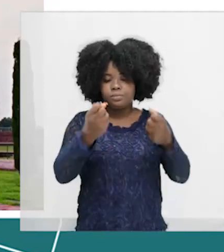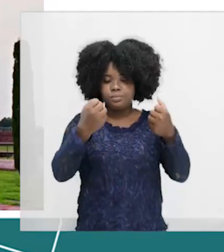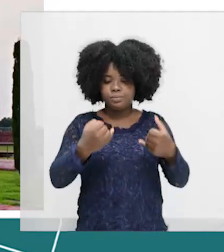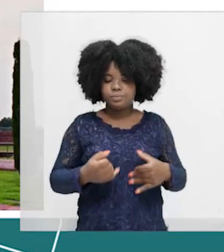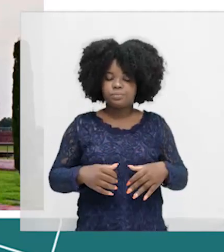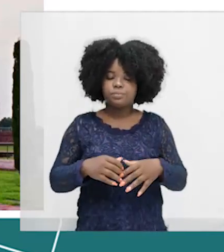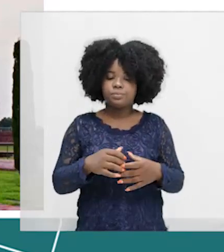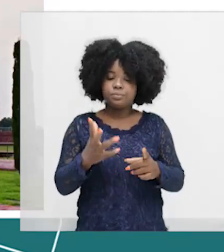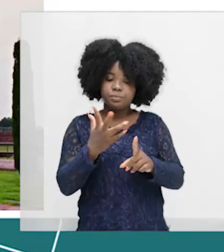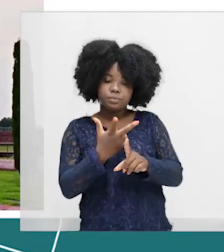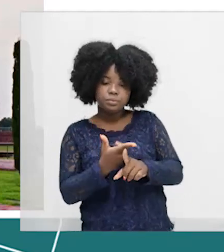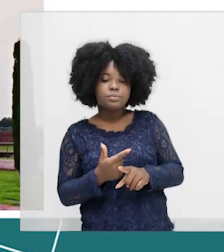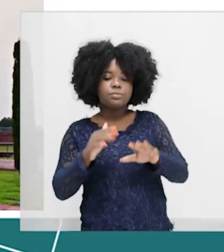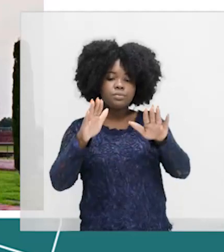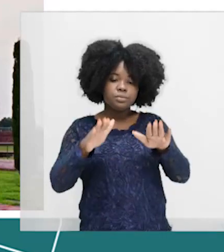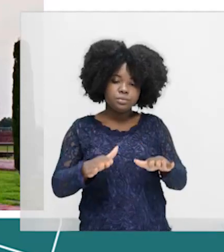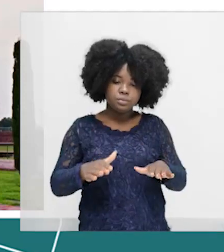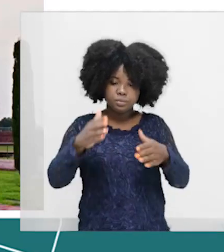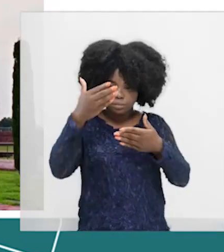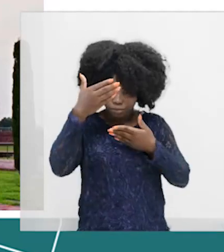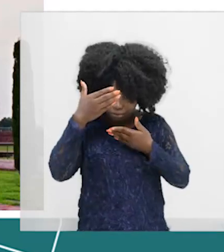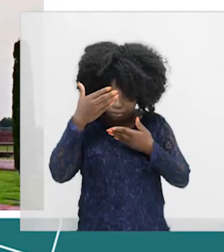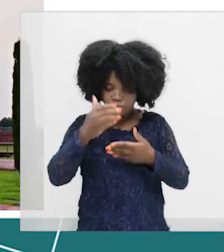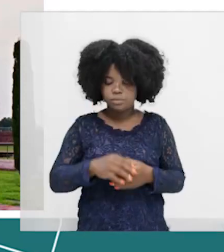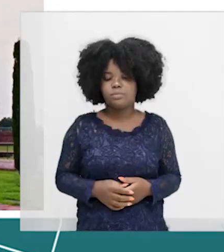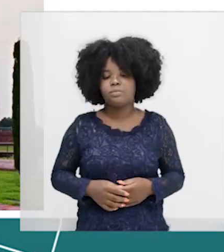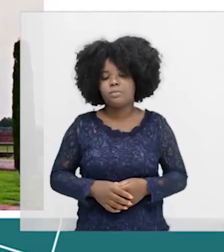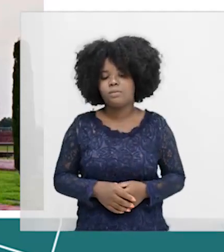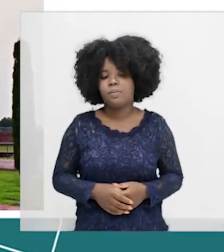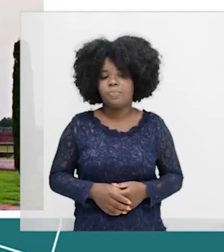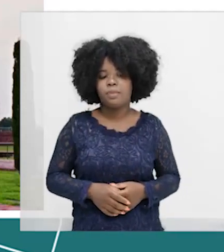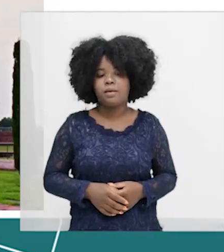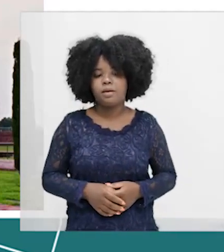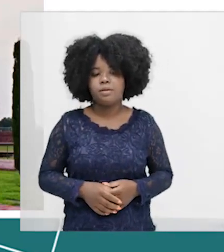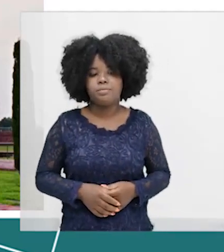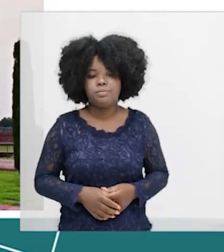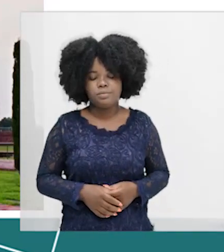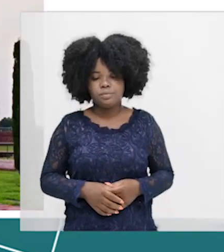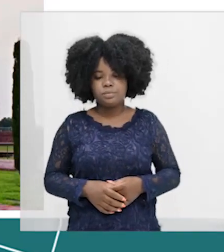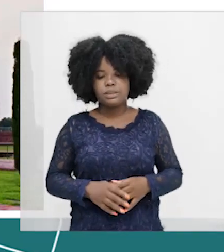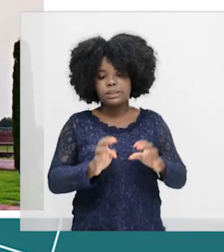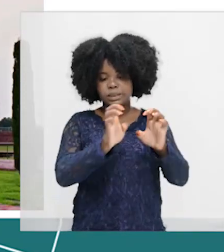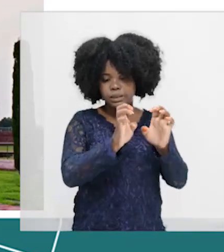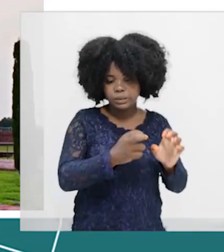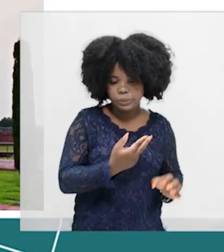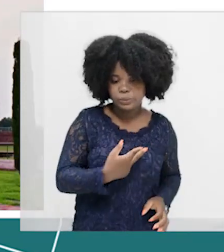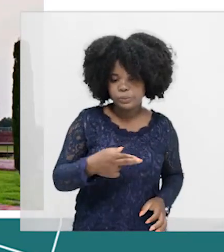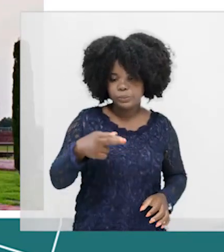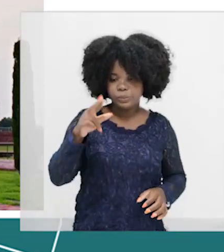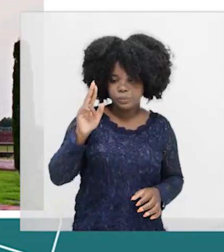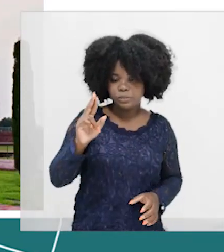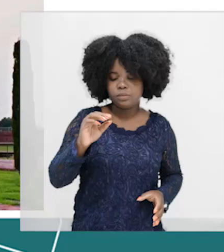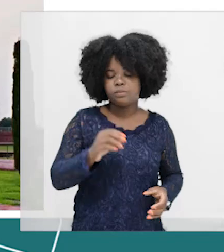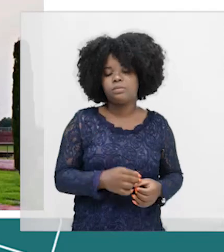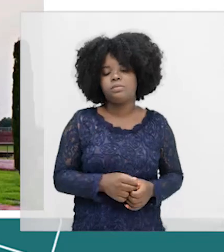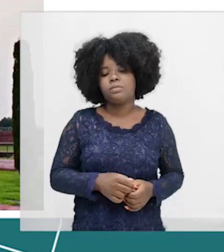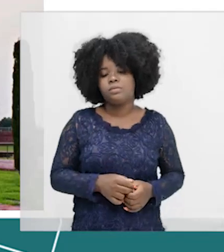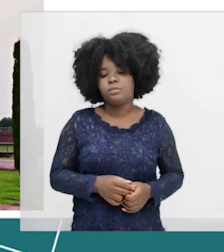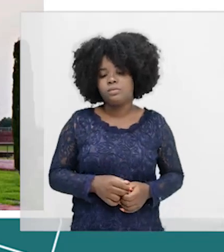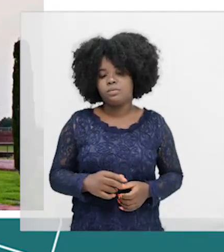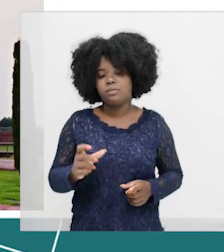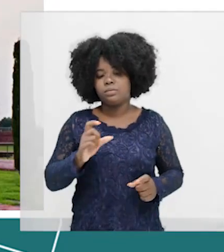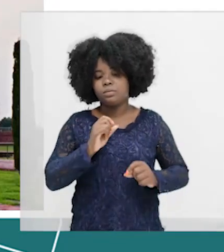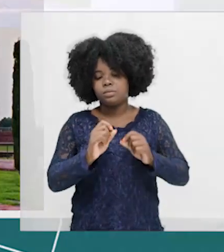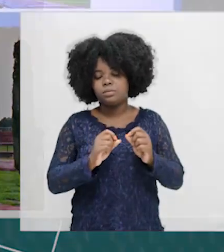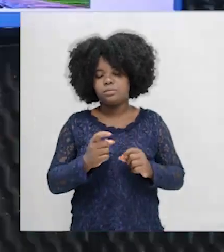islâmica, a gente tem que desconectar a seguinte situação, né? O islamismo ou a estrutura religiosa nos coloca à parte.